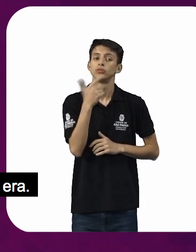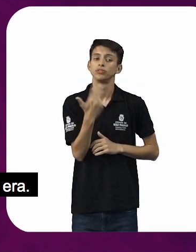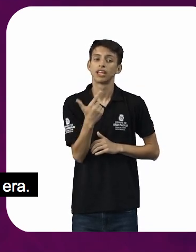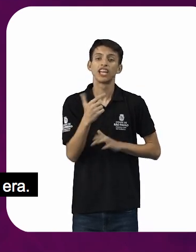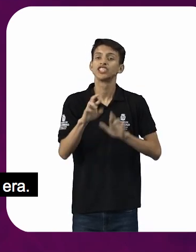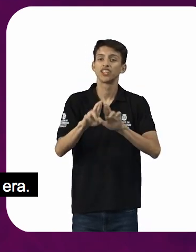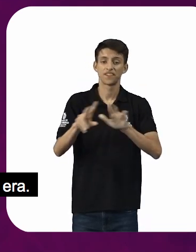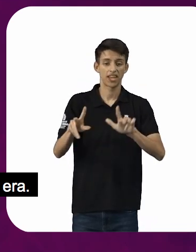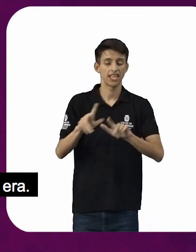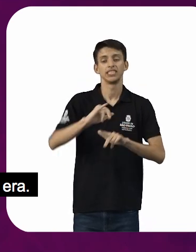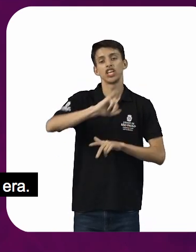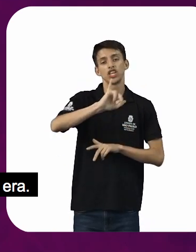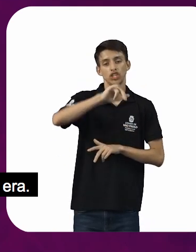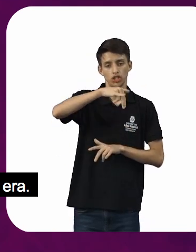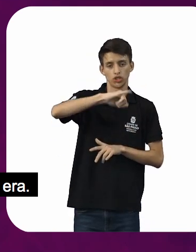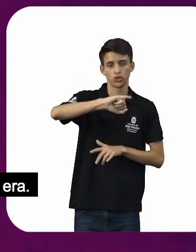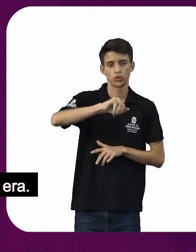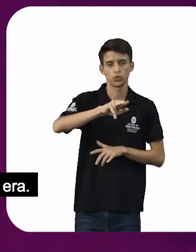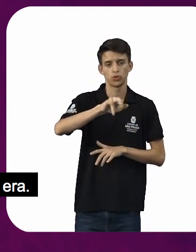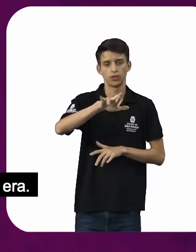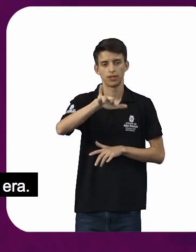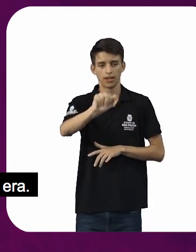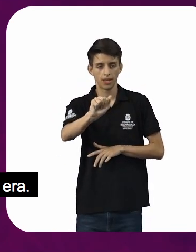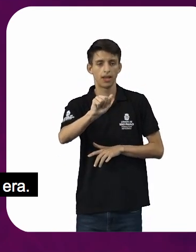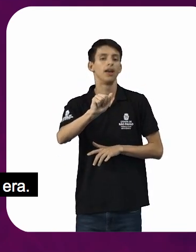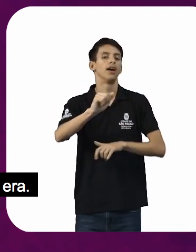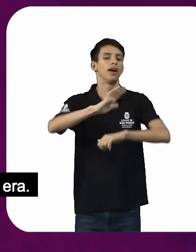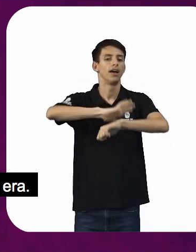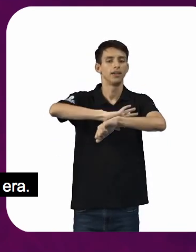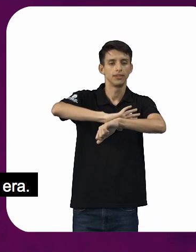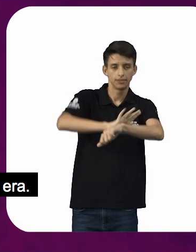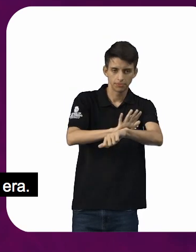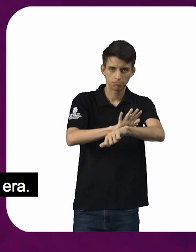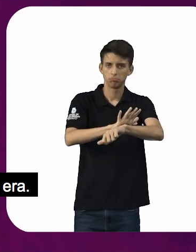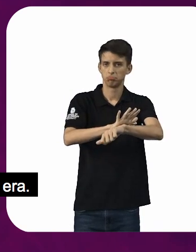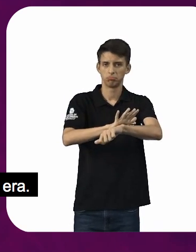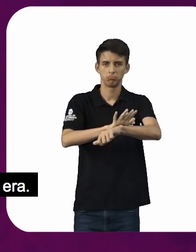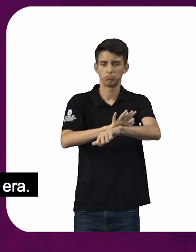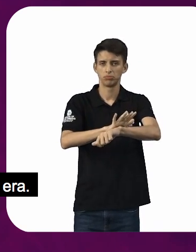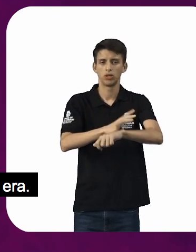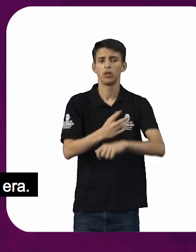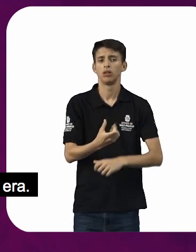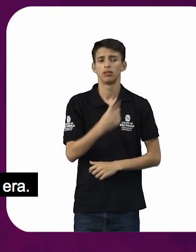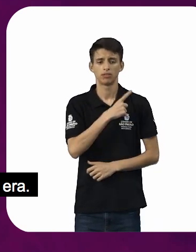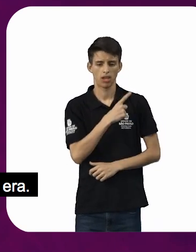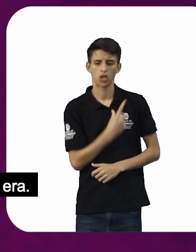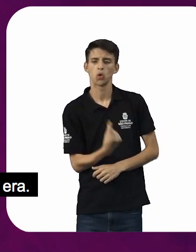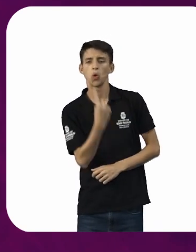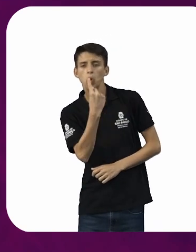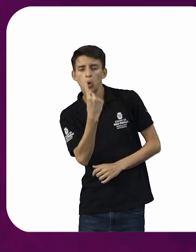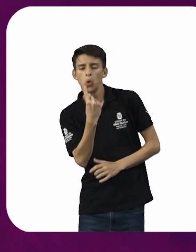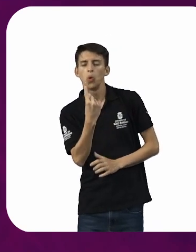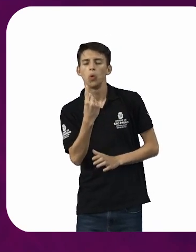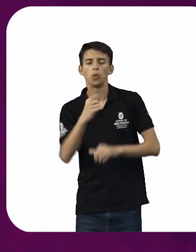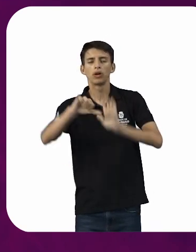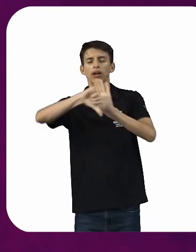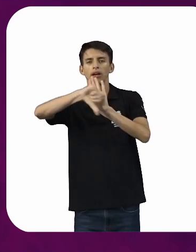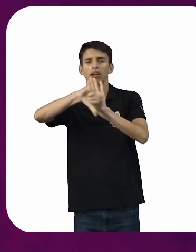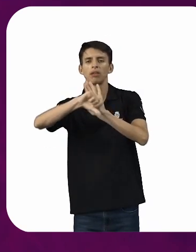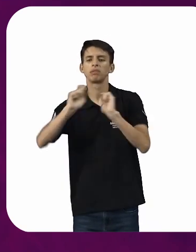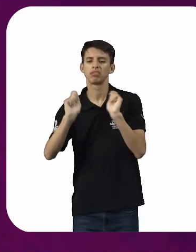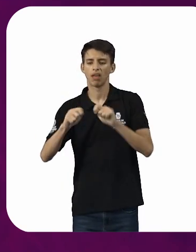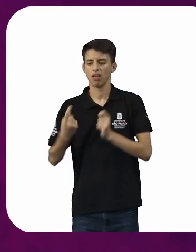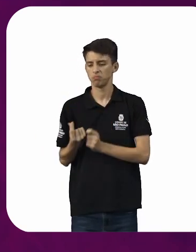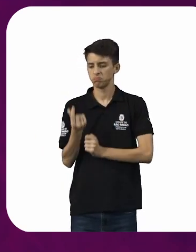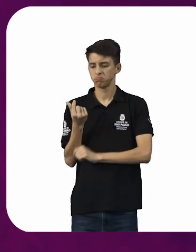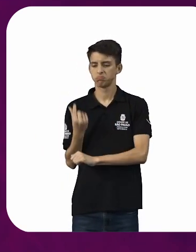entre injúria e racismo, que não faz sentido um crime ser imprescritível e inafiançável e o outro não era. A lei,